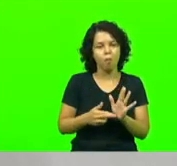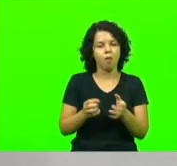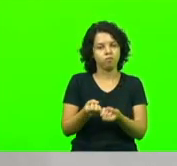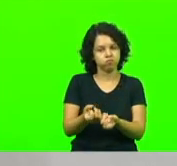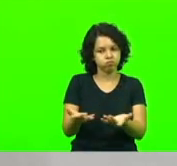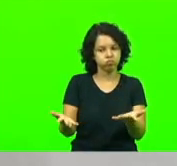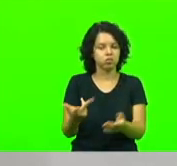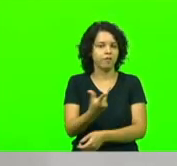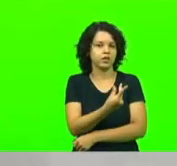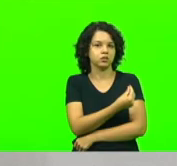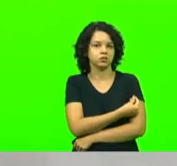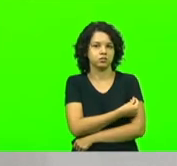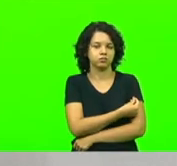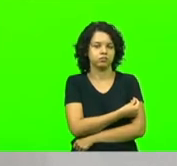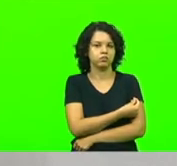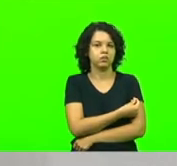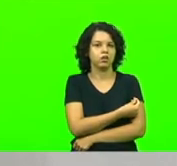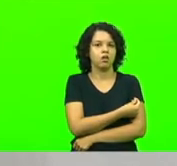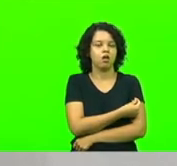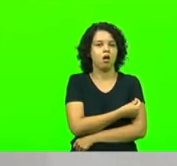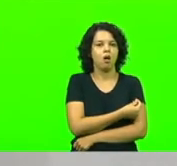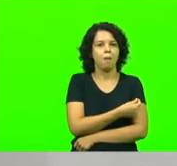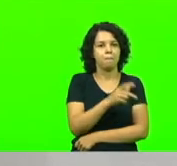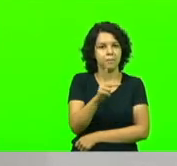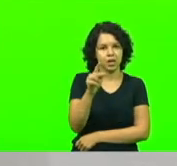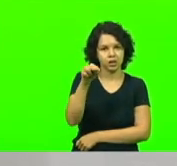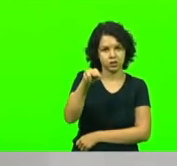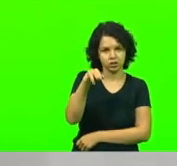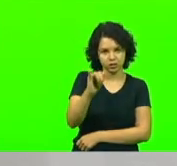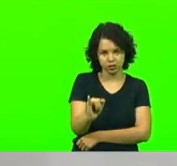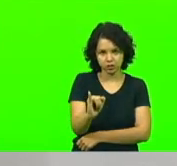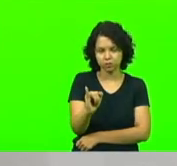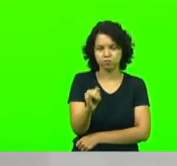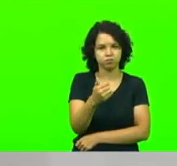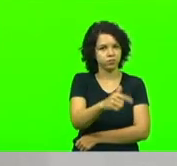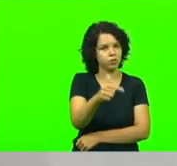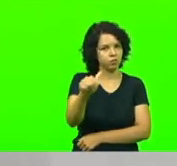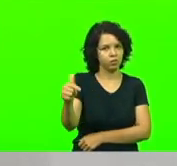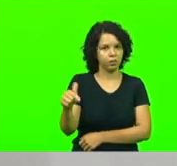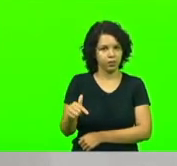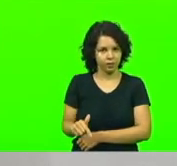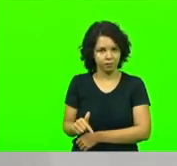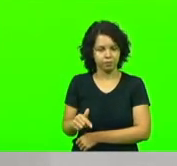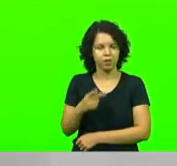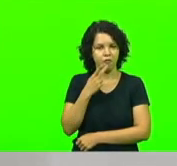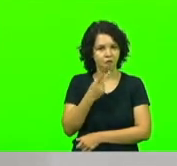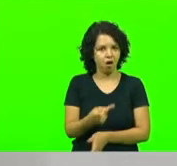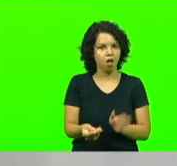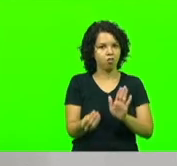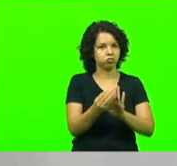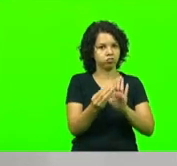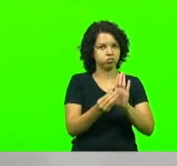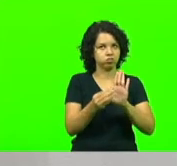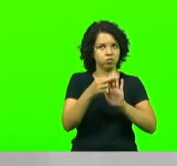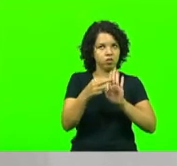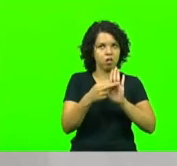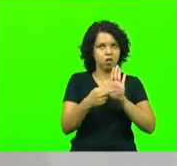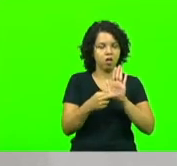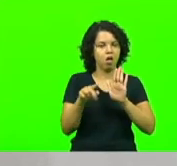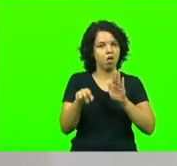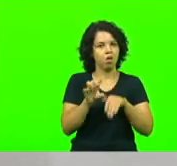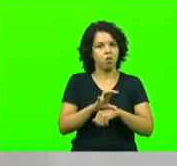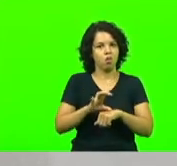Em nenhum momento ela está no Plano Nacional de Imunização, como diz aqui no relatório inconstitucional